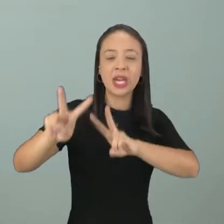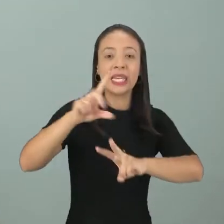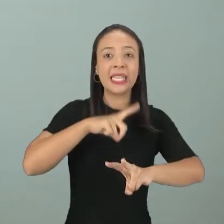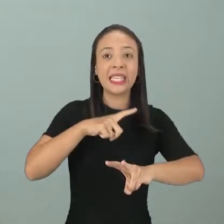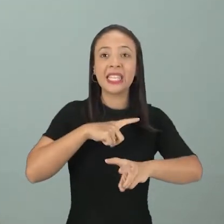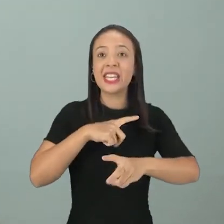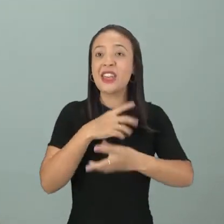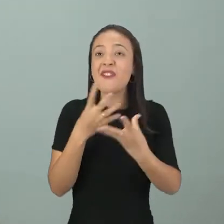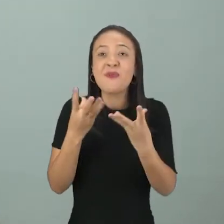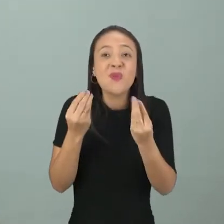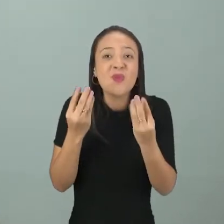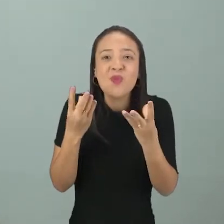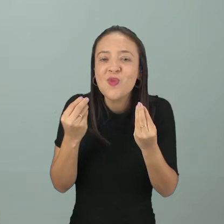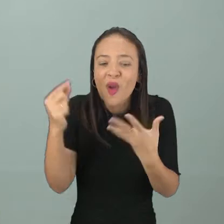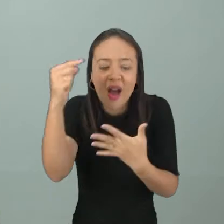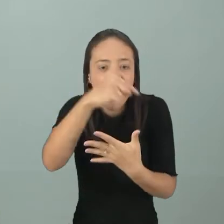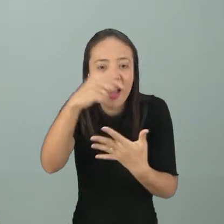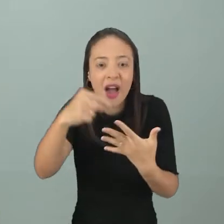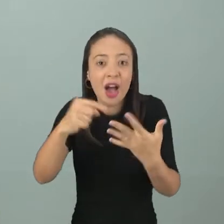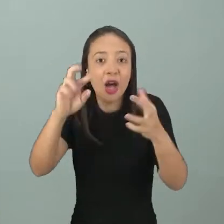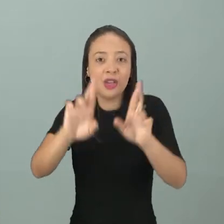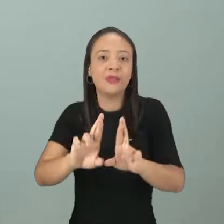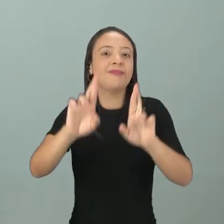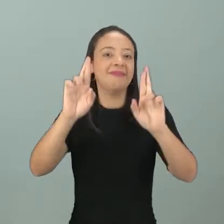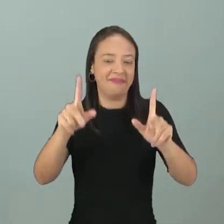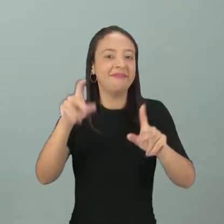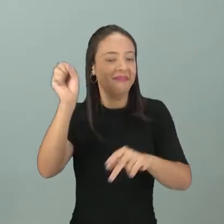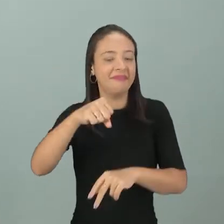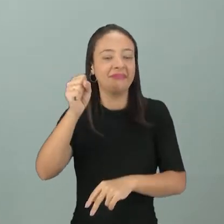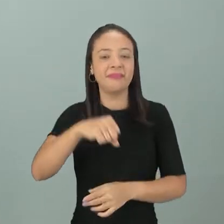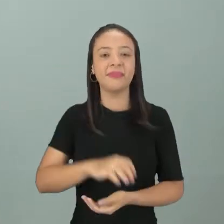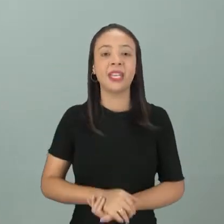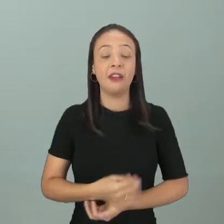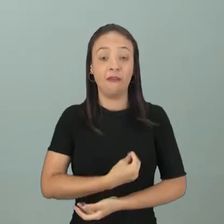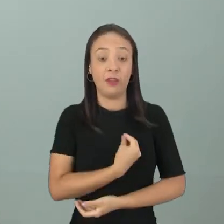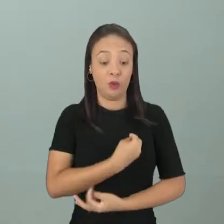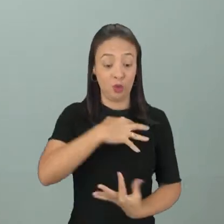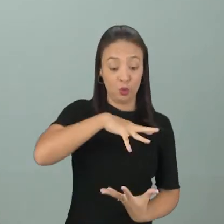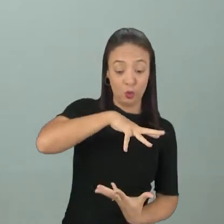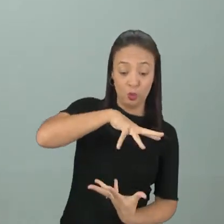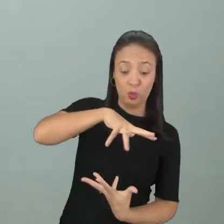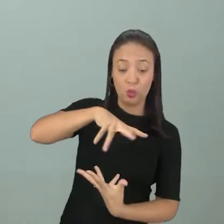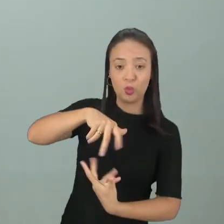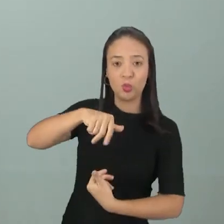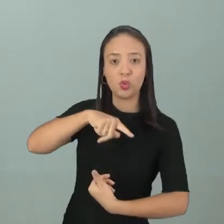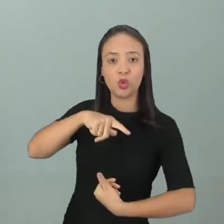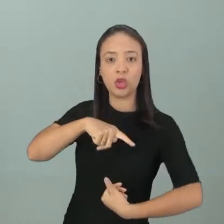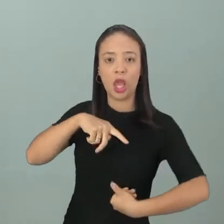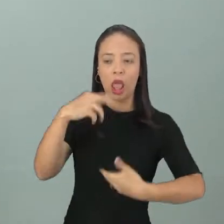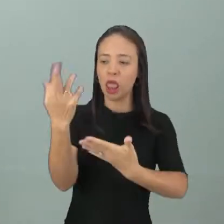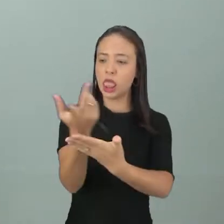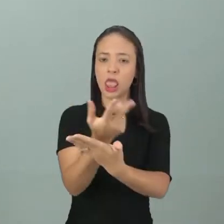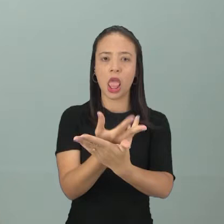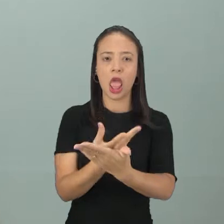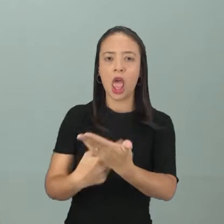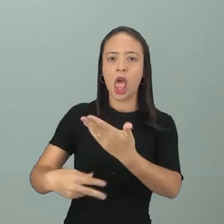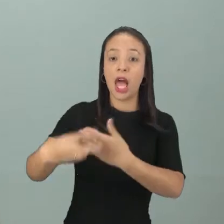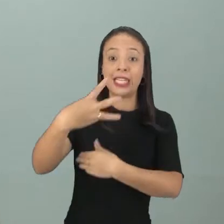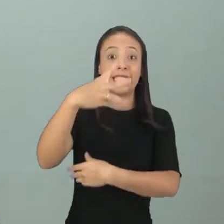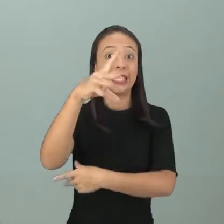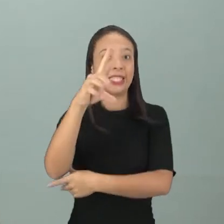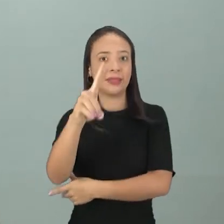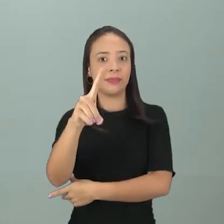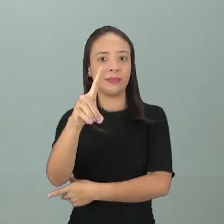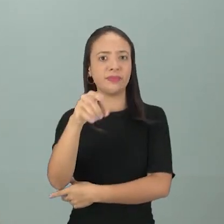estamos cheios de elementos diferenciados. Isso mesmo, vivemos em um mundo cheio de formas